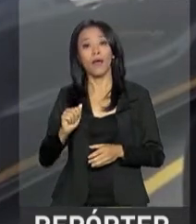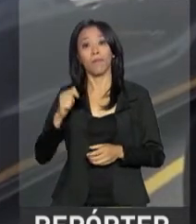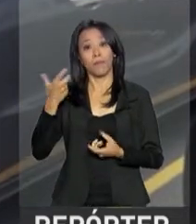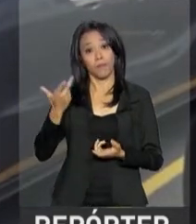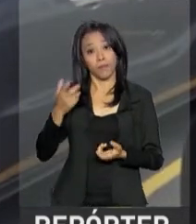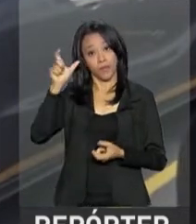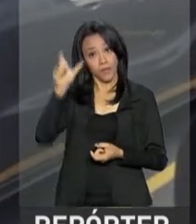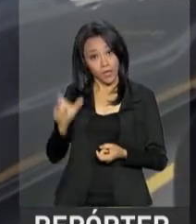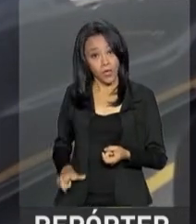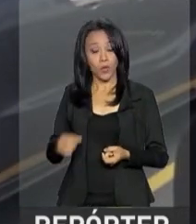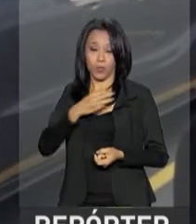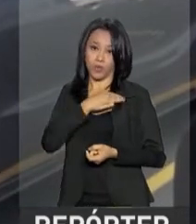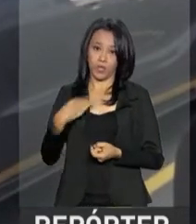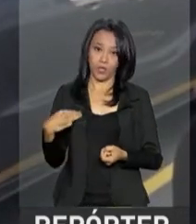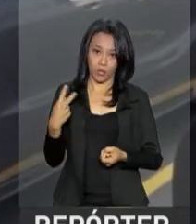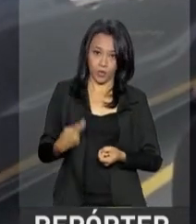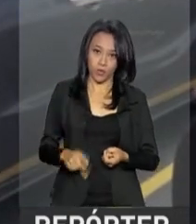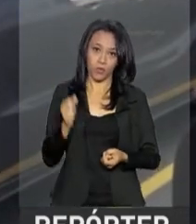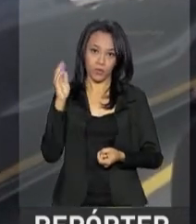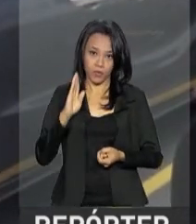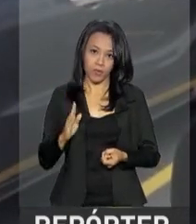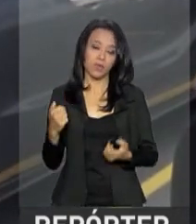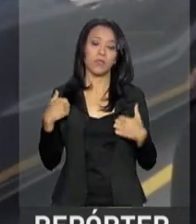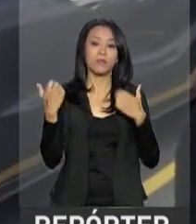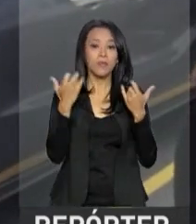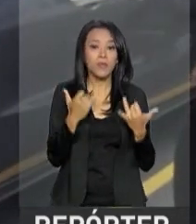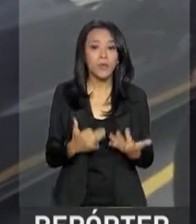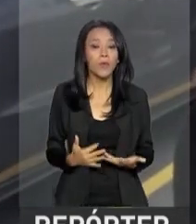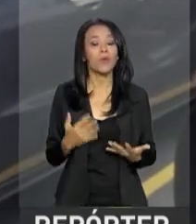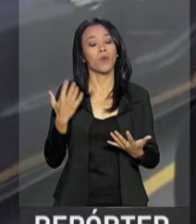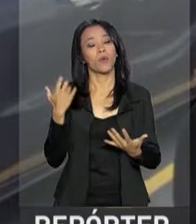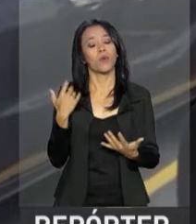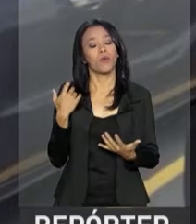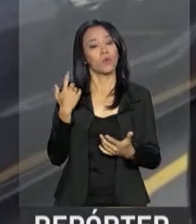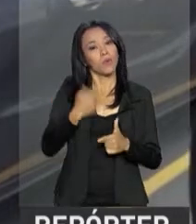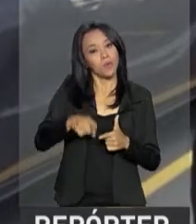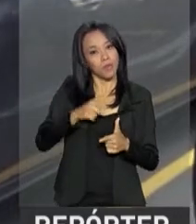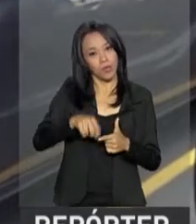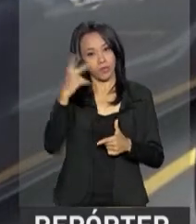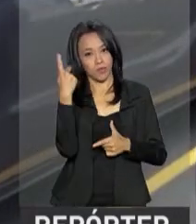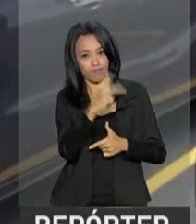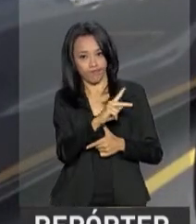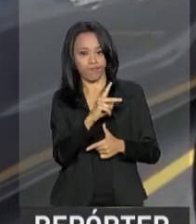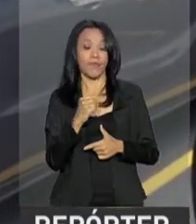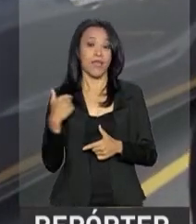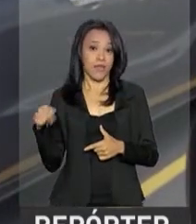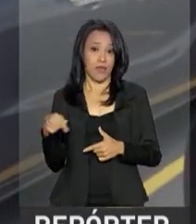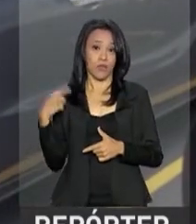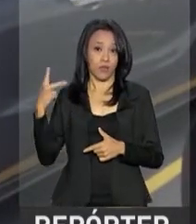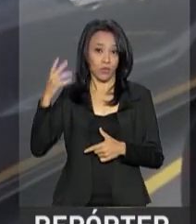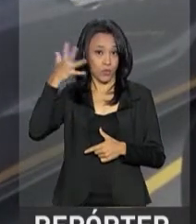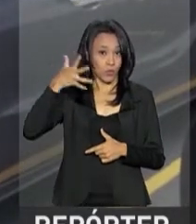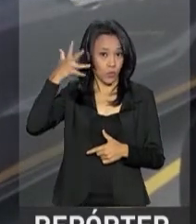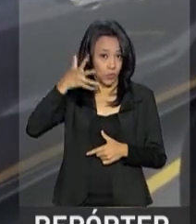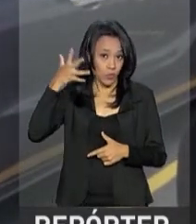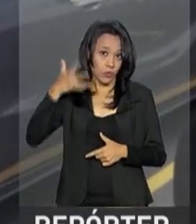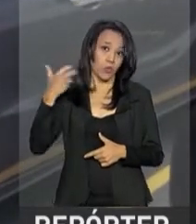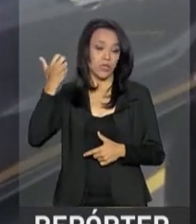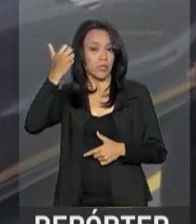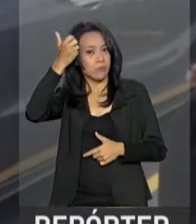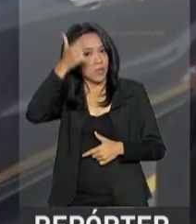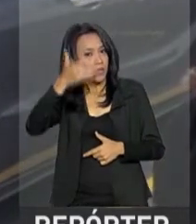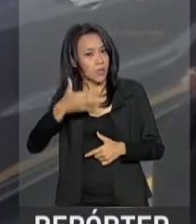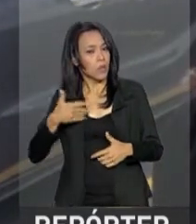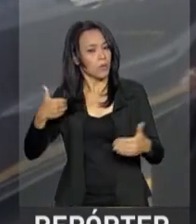falou sobre a situação da venezuela em seu discurso ele destacou a proximidade do brasil com o país vizinho